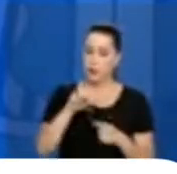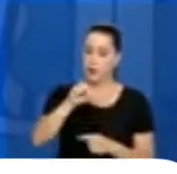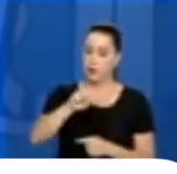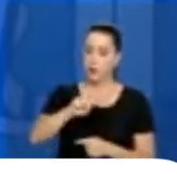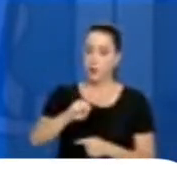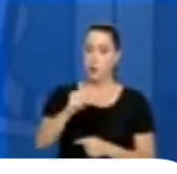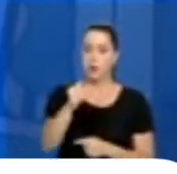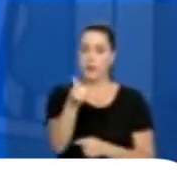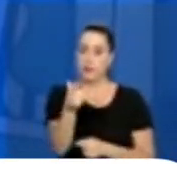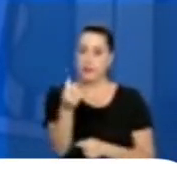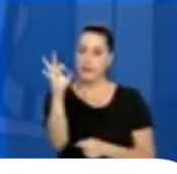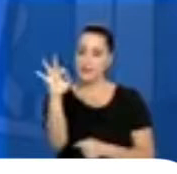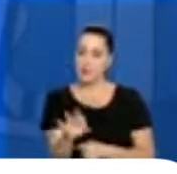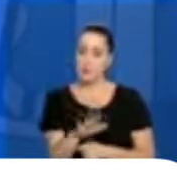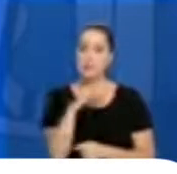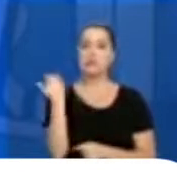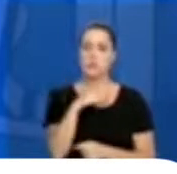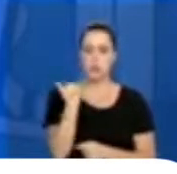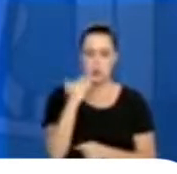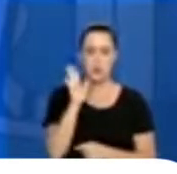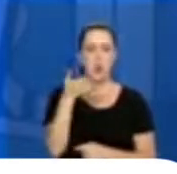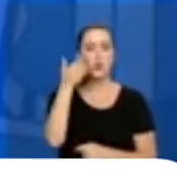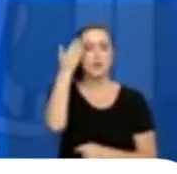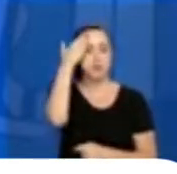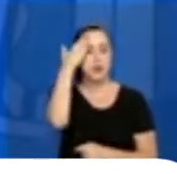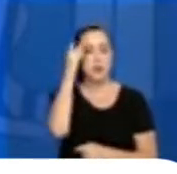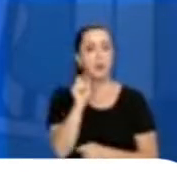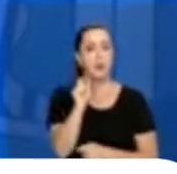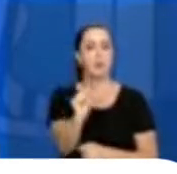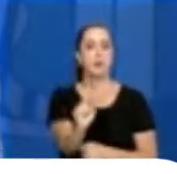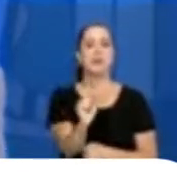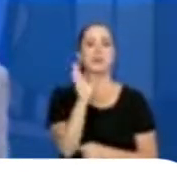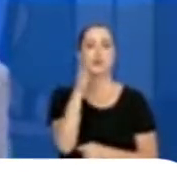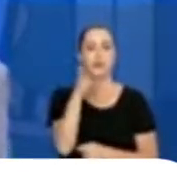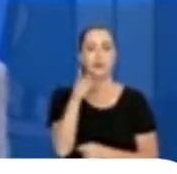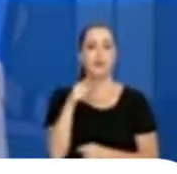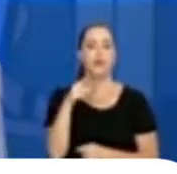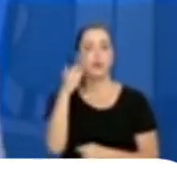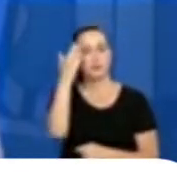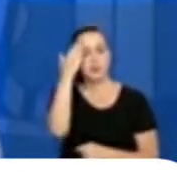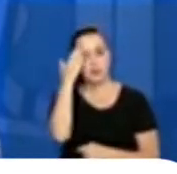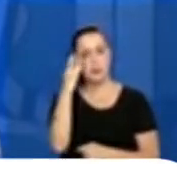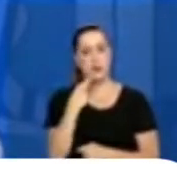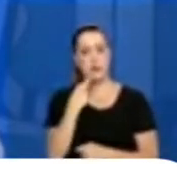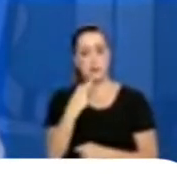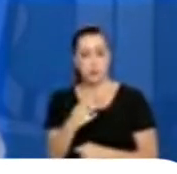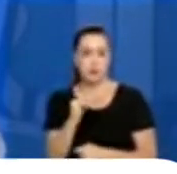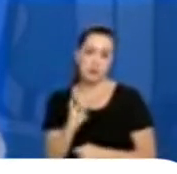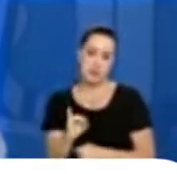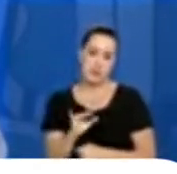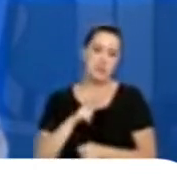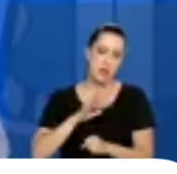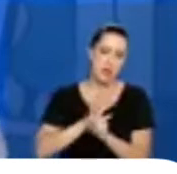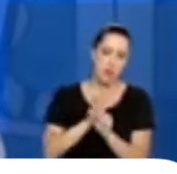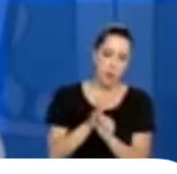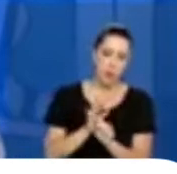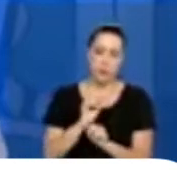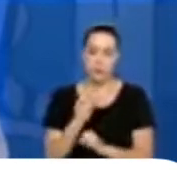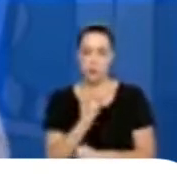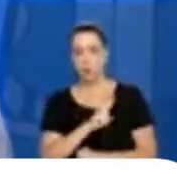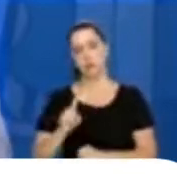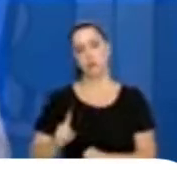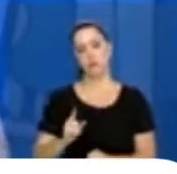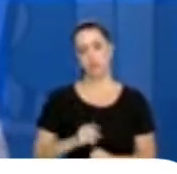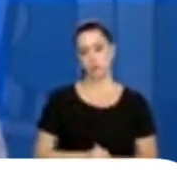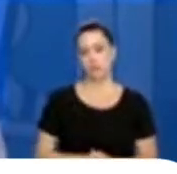foram encerrados, ou seja, foram concluídos com o teste diagnóstico. Pode passar. Aqui a distribuição